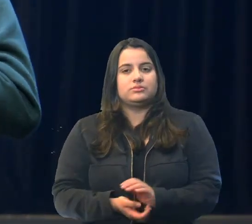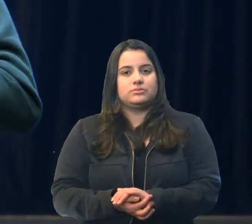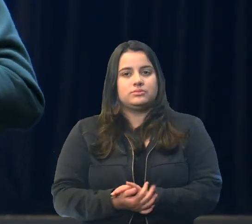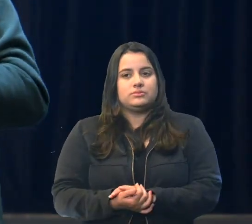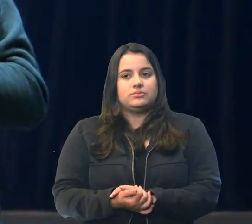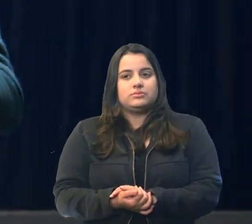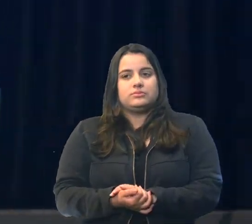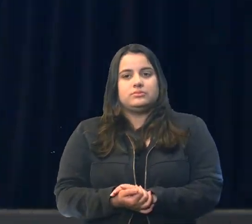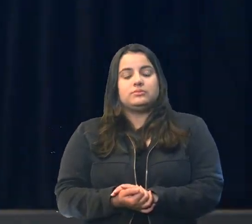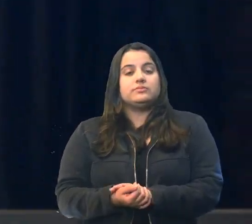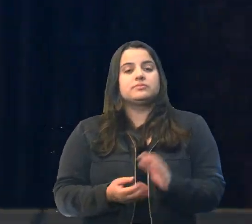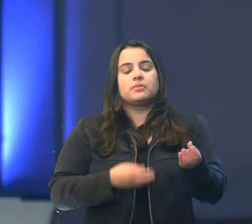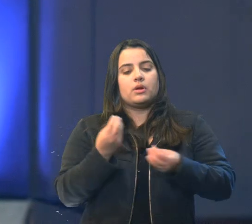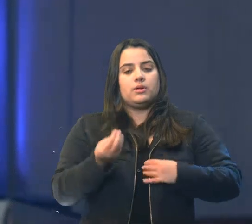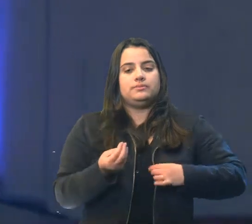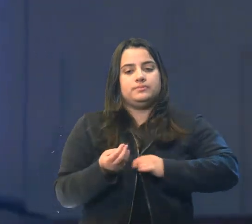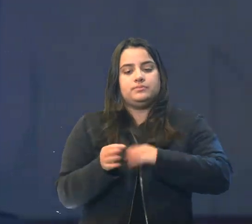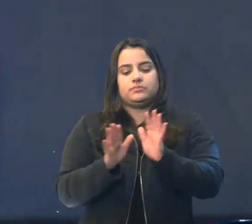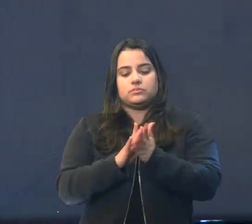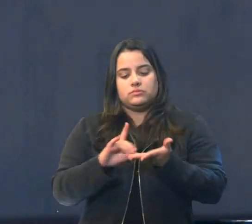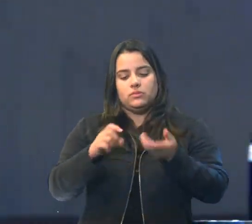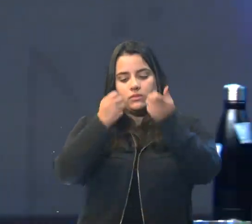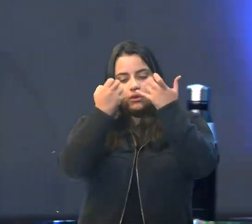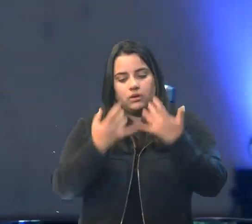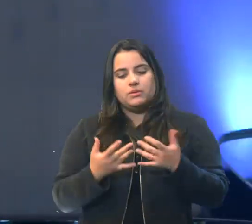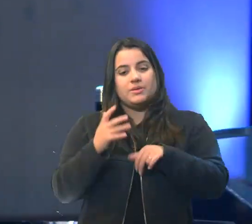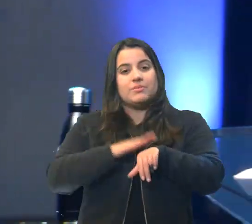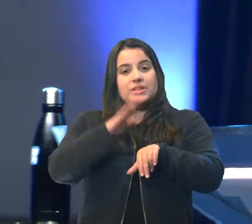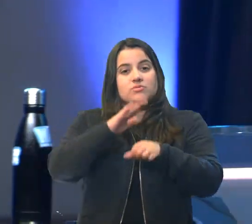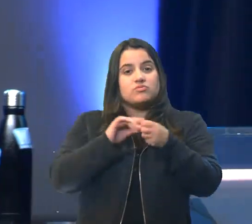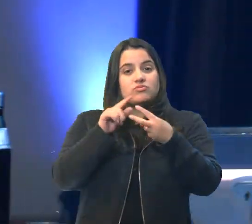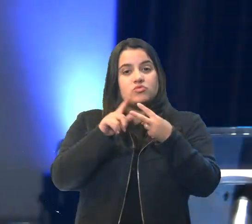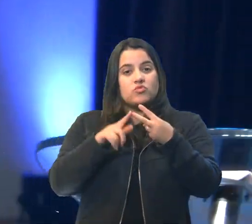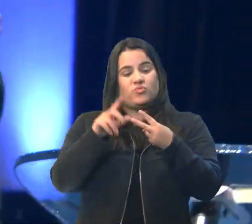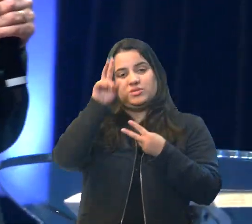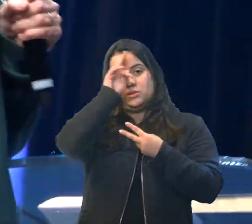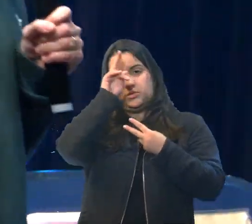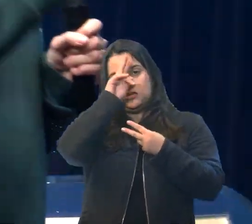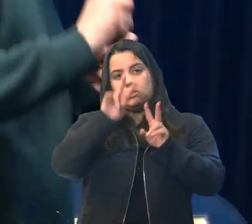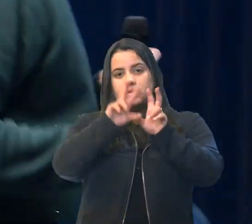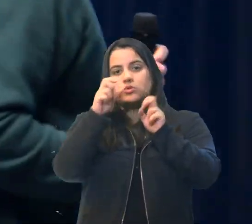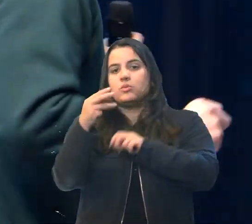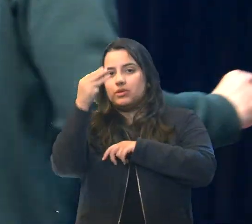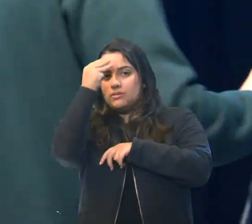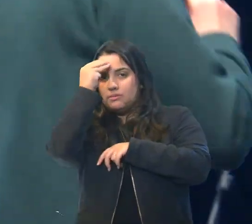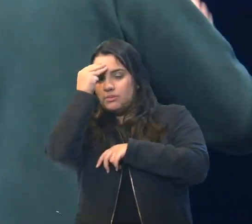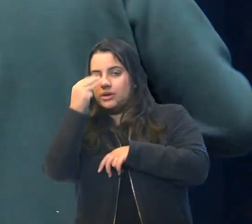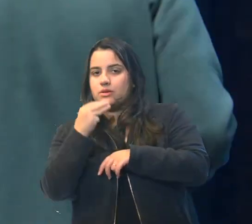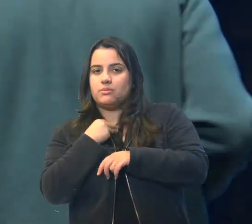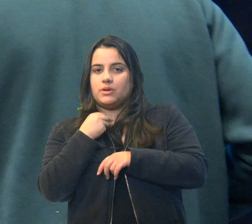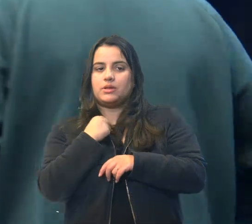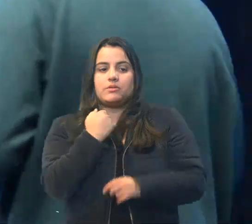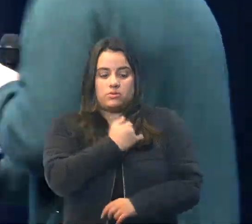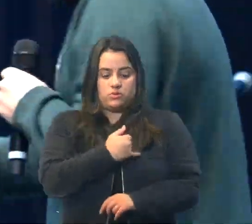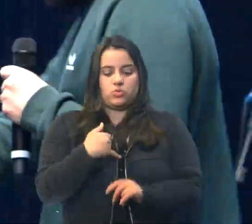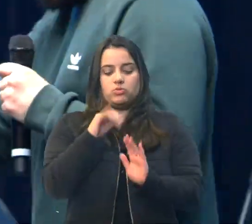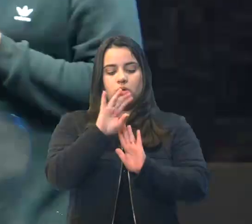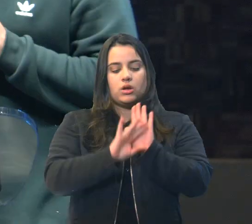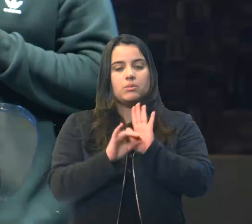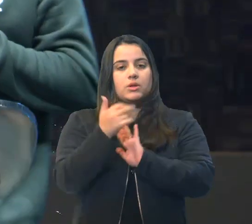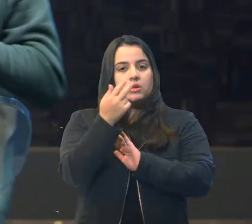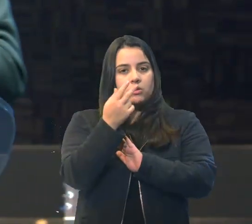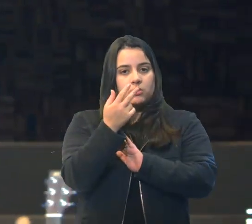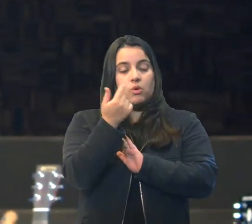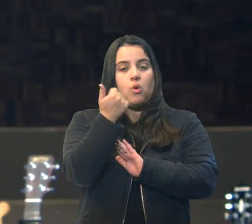Onde que a gente vê isso? A Bíblia conta mais 2 histórias de Marta e Maria. Em João, capítulo 11,